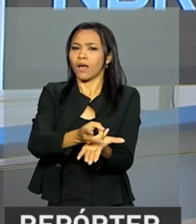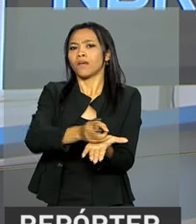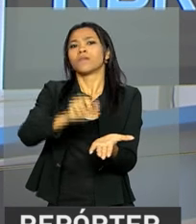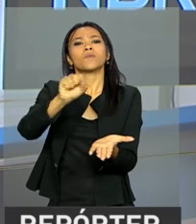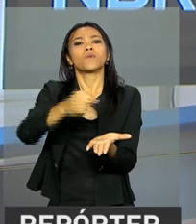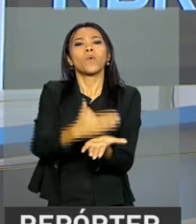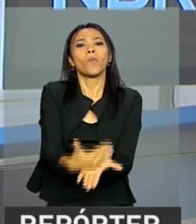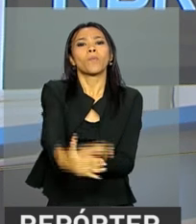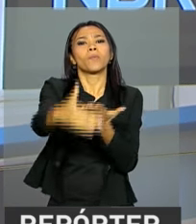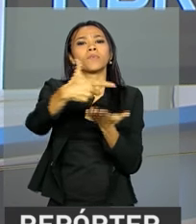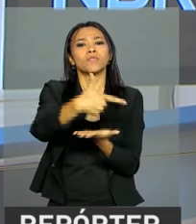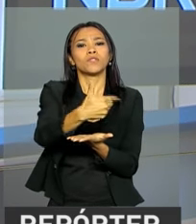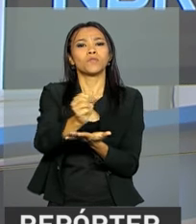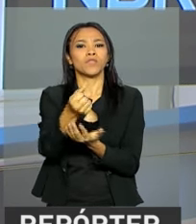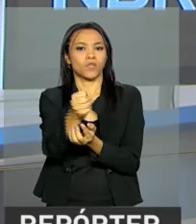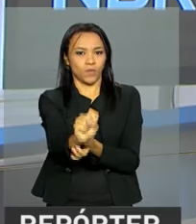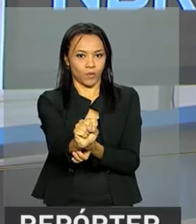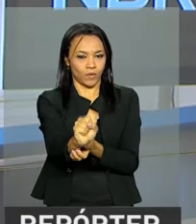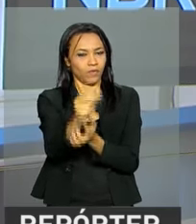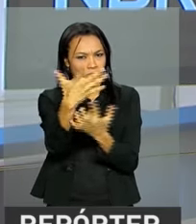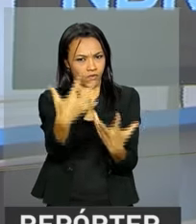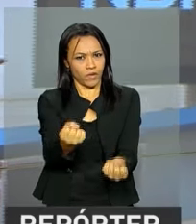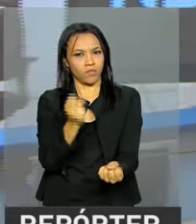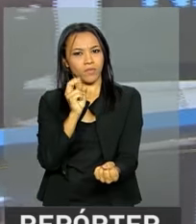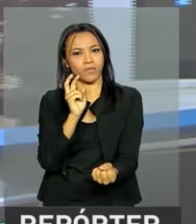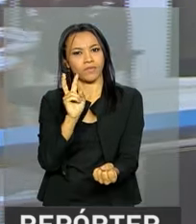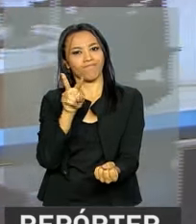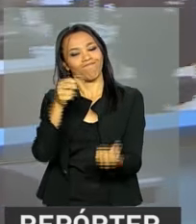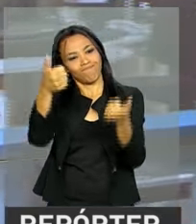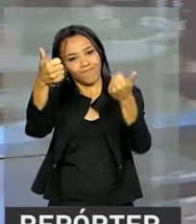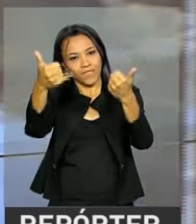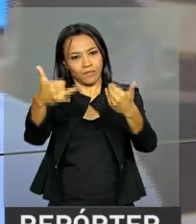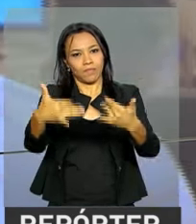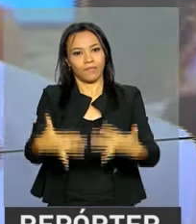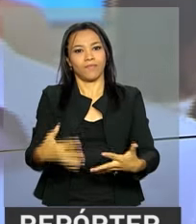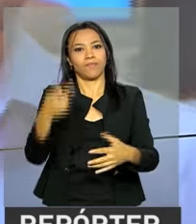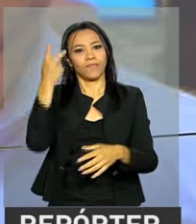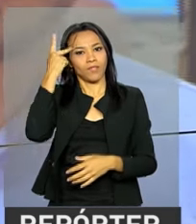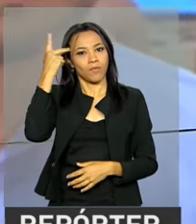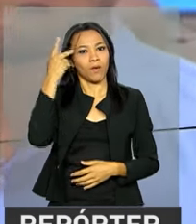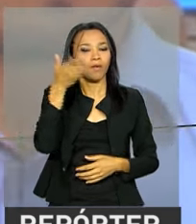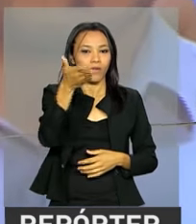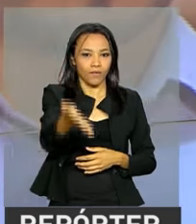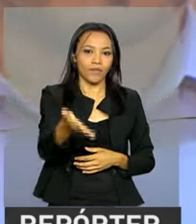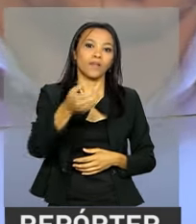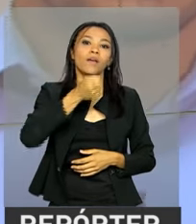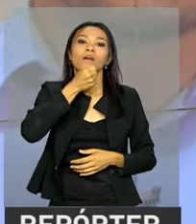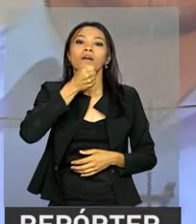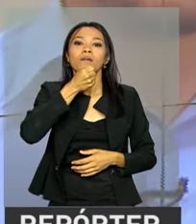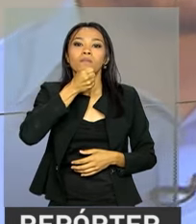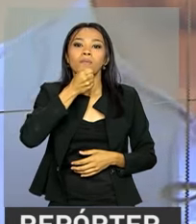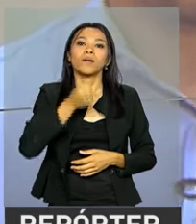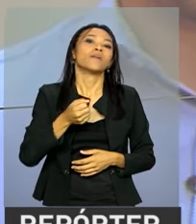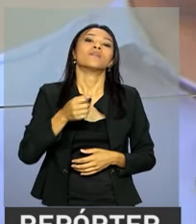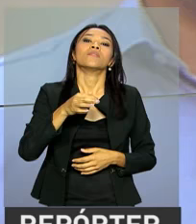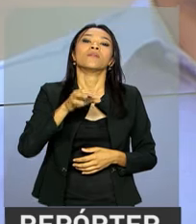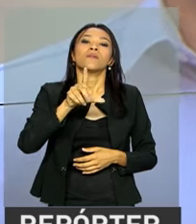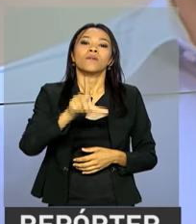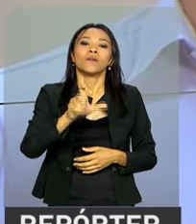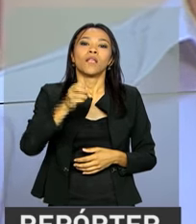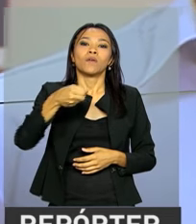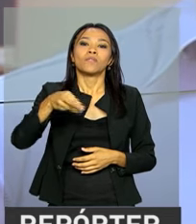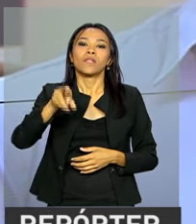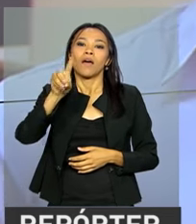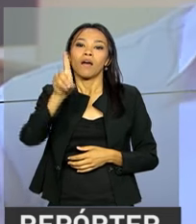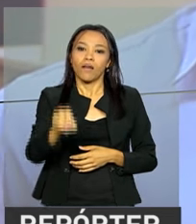a partir do verão de 2008 vamos então voltar à nossa redação em são paulo conversar com repórteres meira eudardo meira que